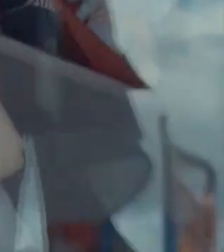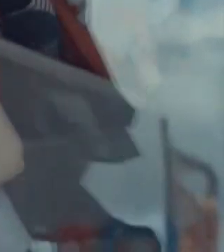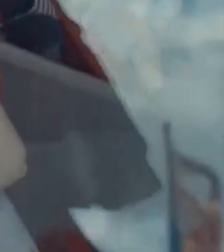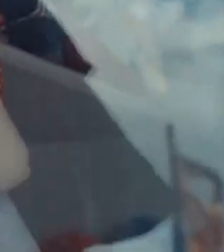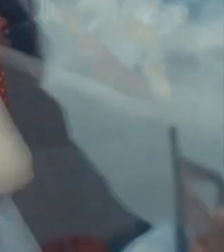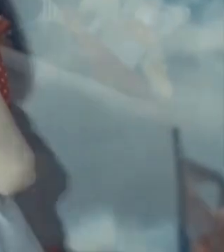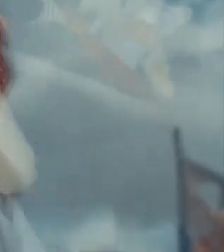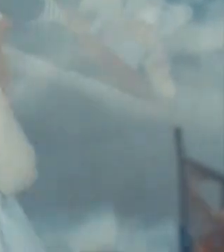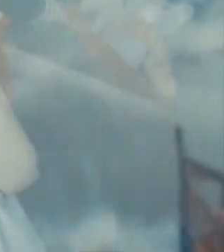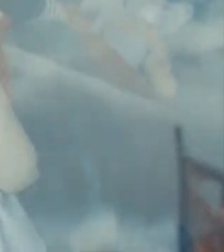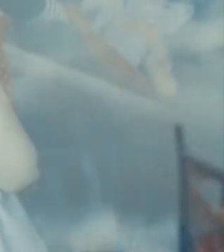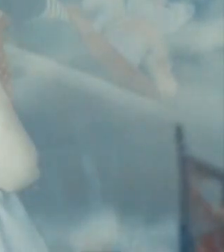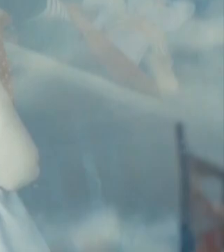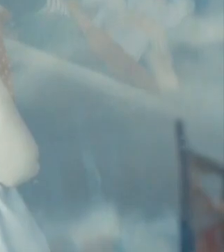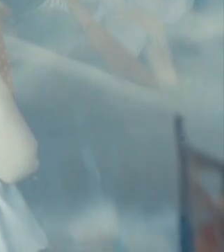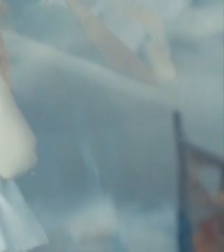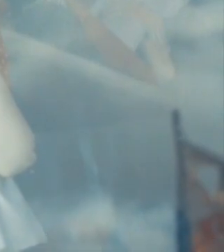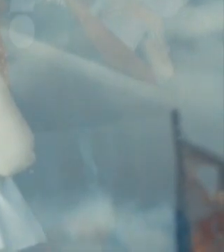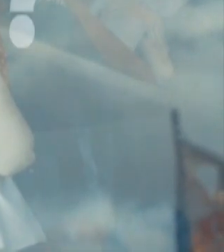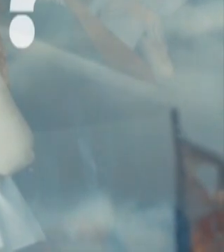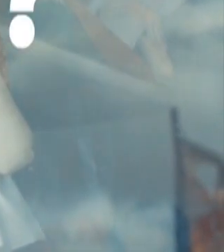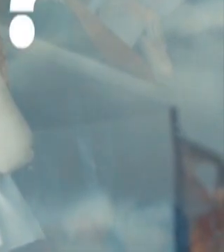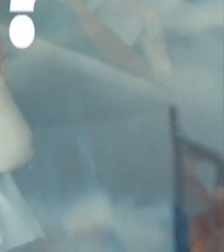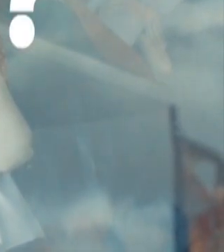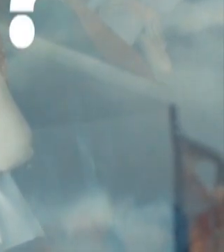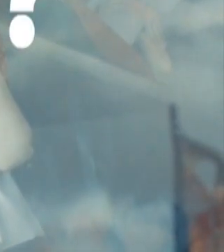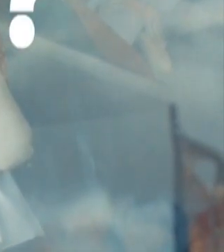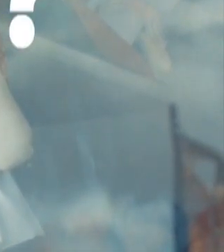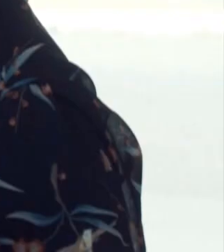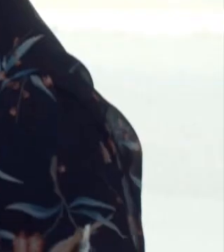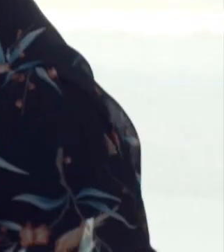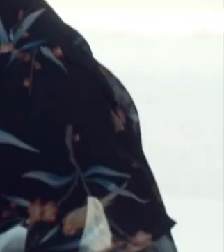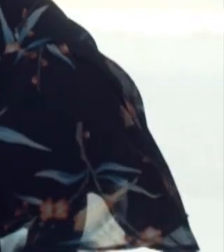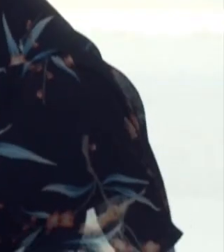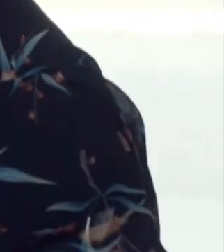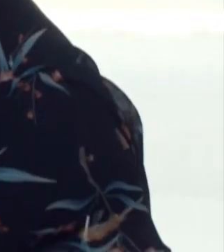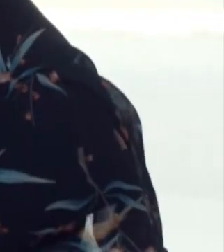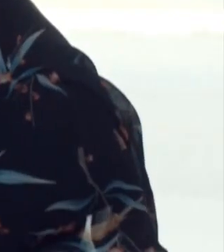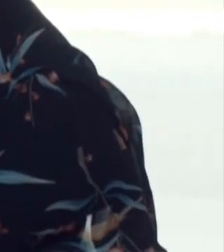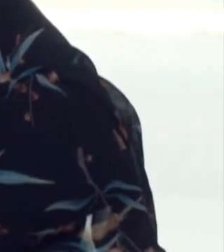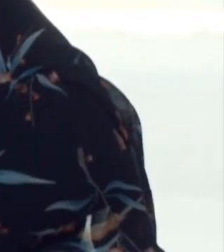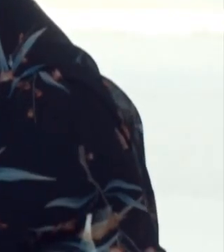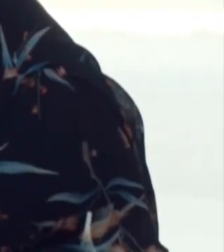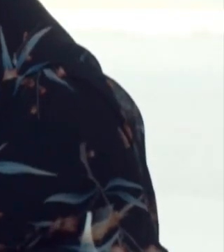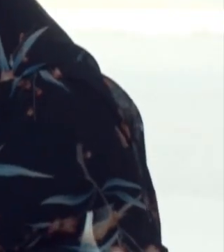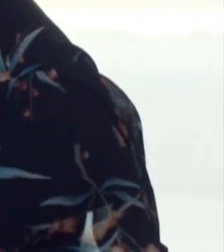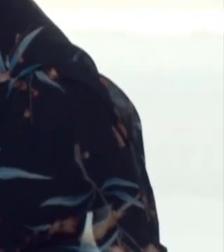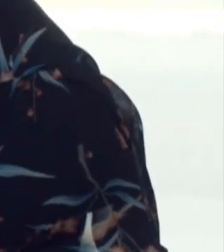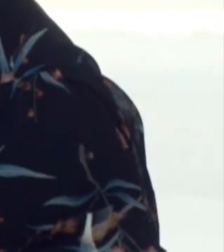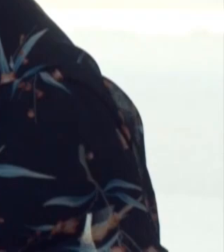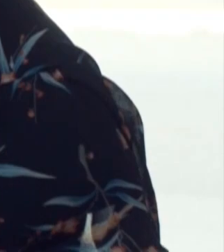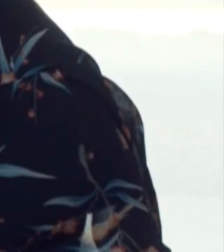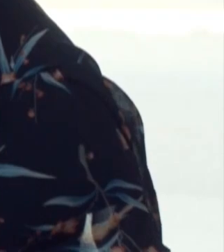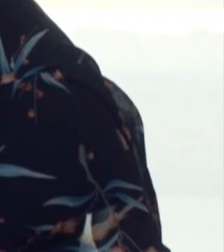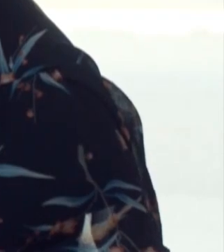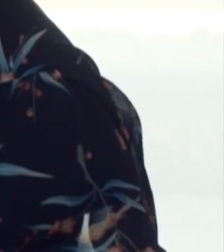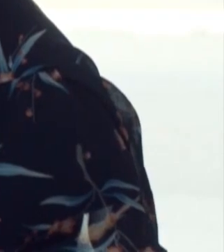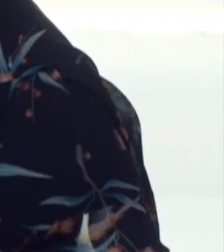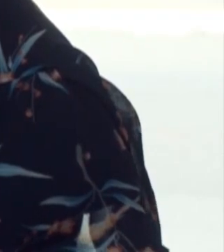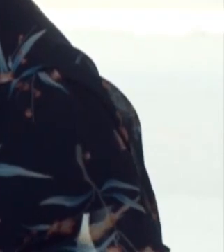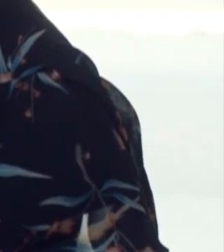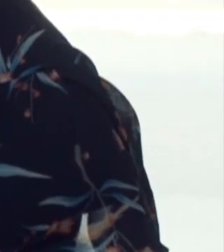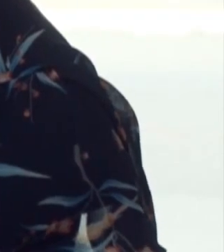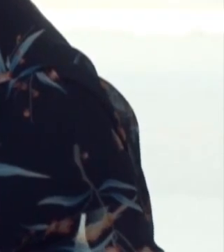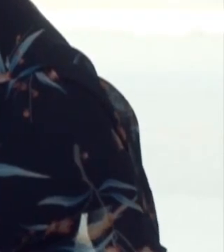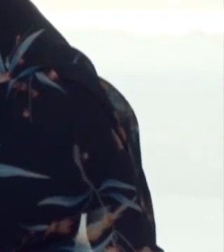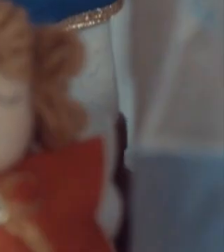Quantas histórias de vida podem inspirar você a vencer? O meu trabalho com boneca de panos começou a partir de uma bonequinha que eu